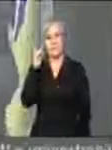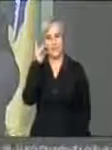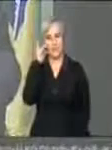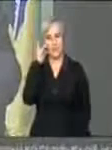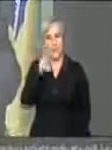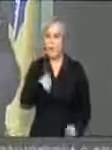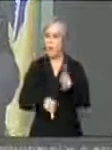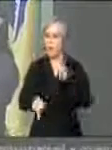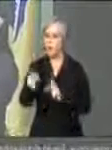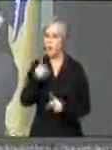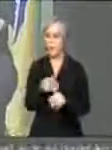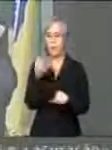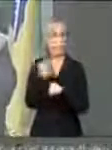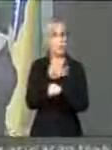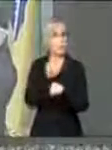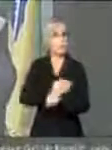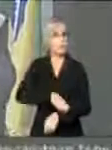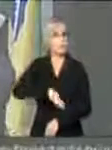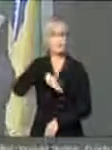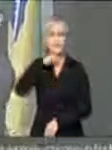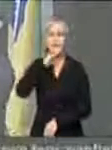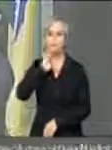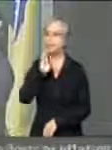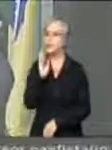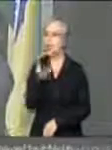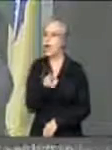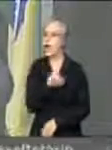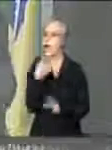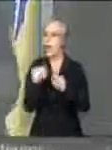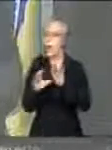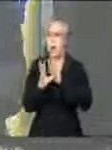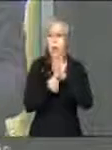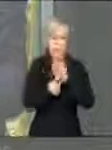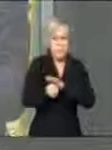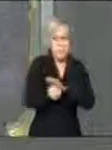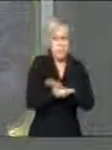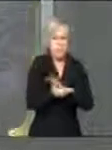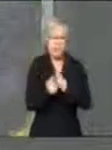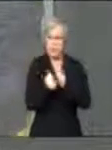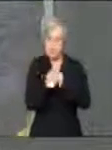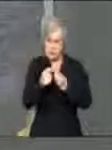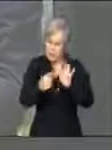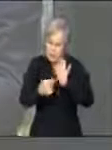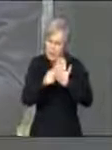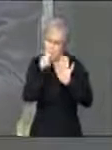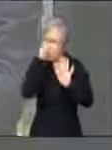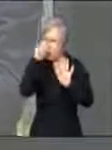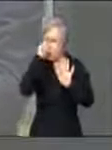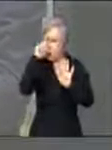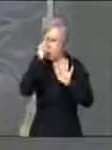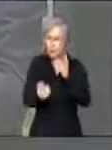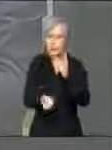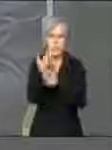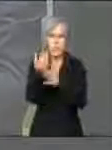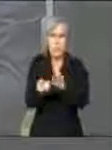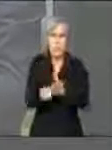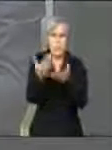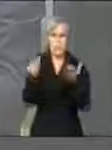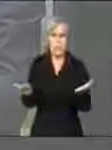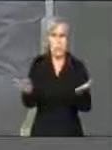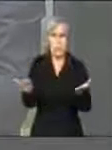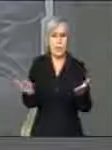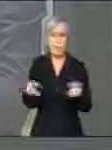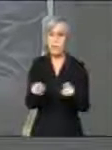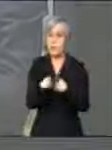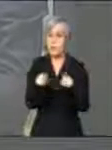não aguenta mais tantos casos de corrupção revelados diariamente. Mais do que a rejeição